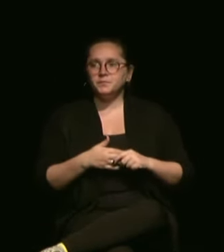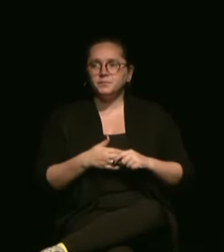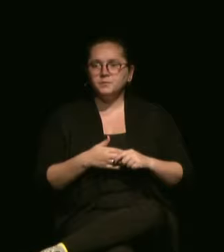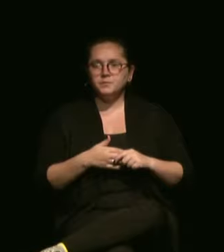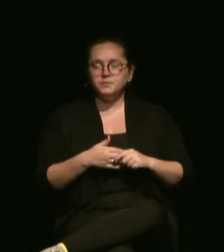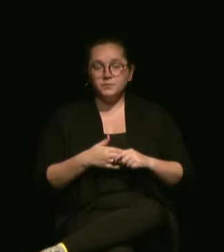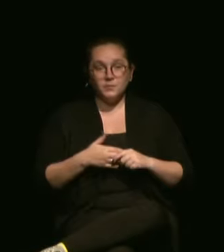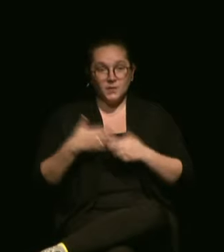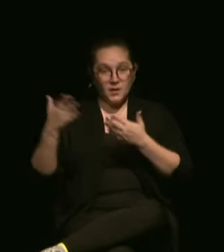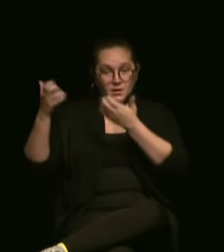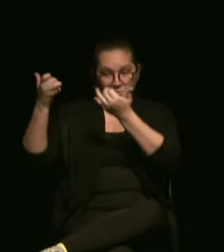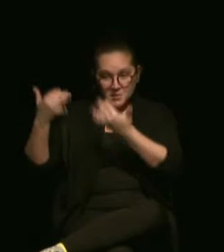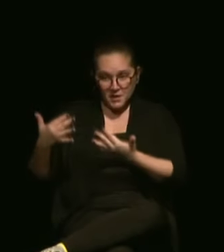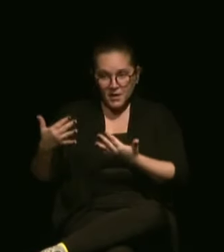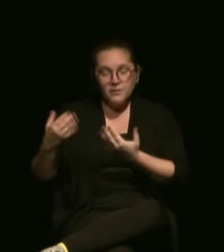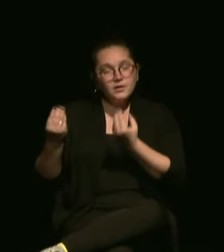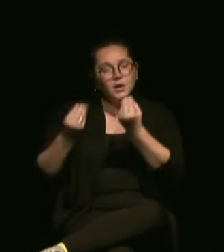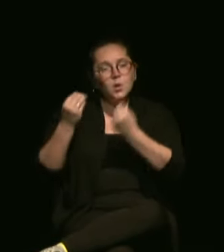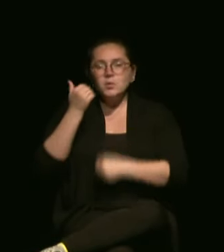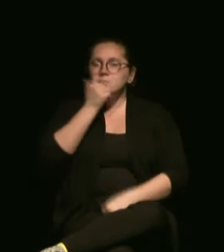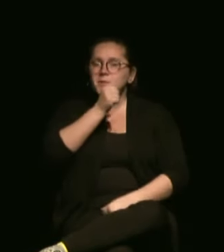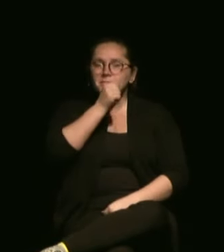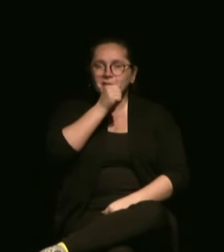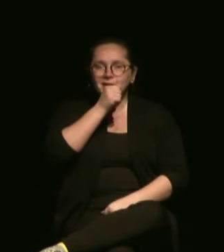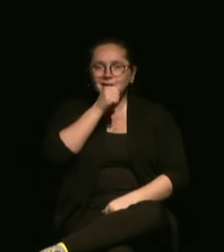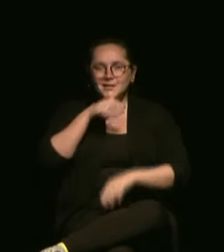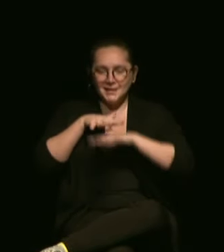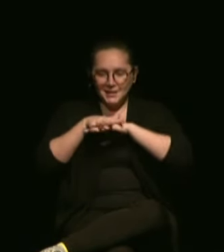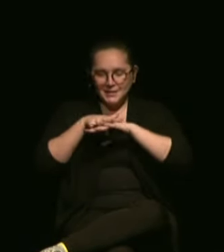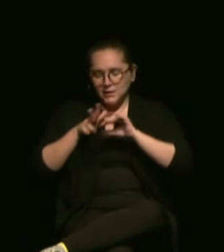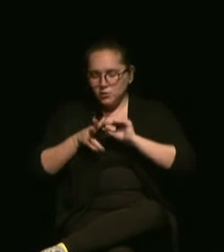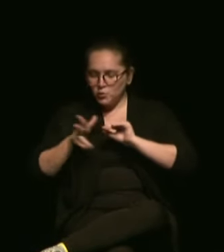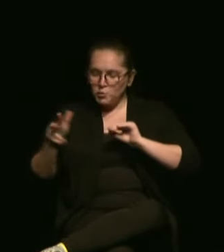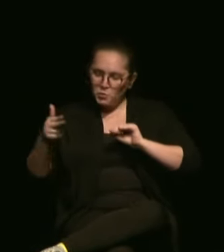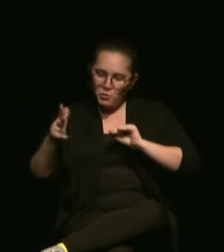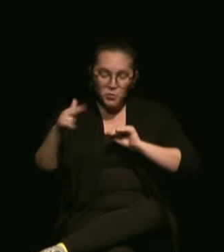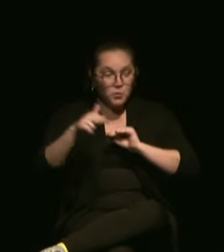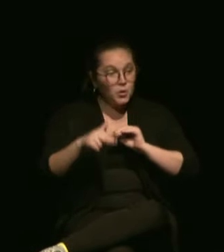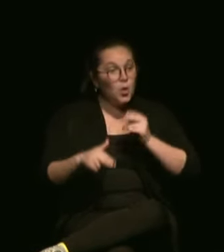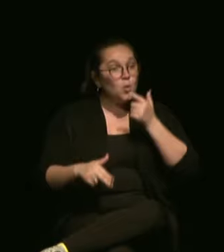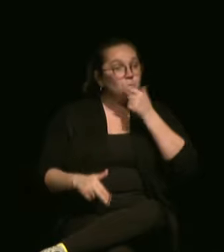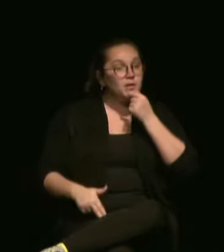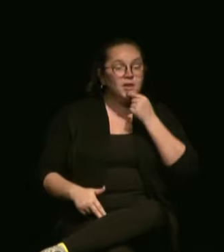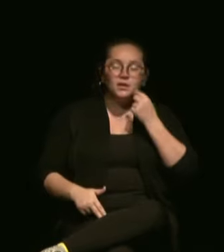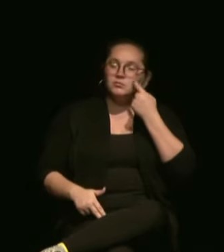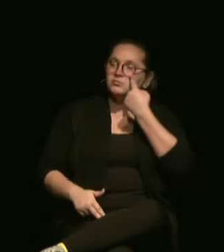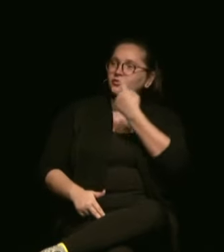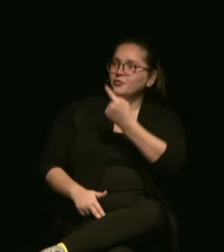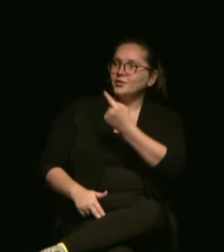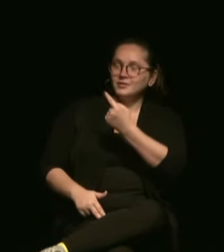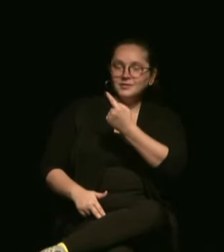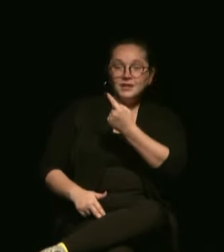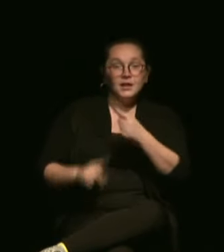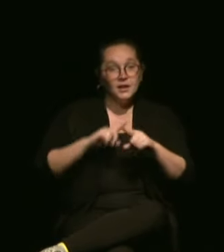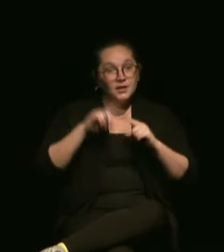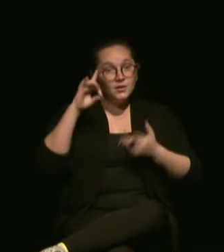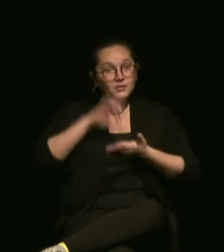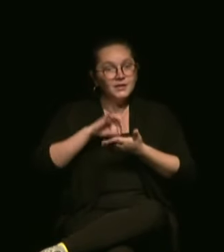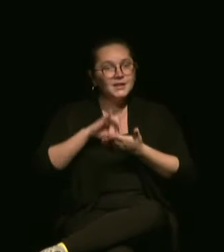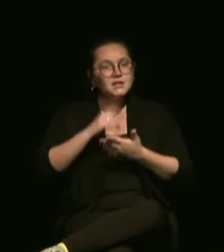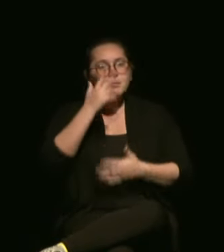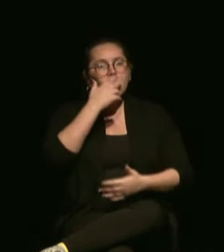o relato de como a mãe cortava os tecidos, ela costureira, e o menino ali ouvindo, subitamente ele volta para lá,